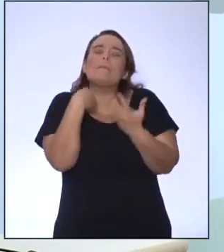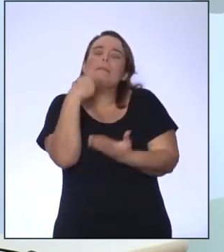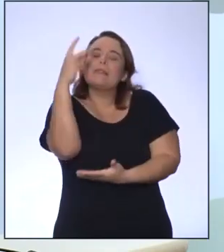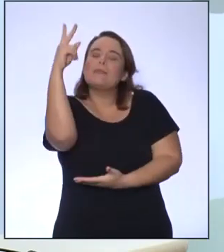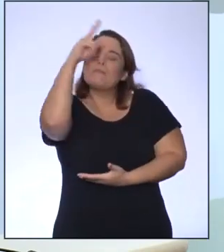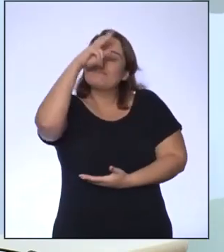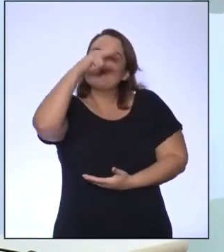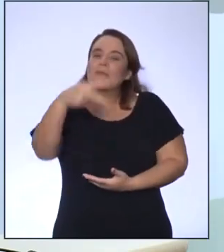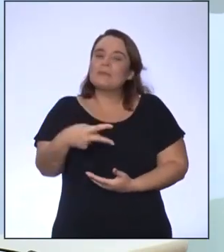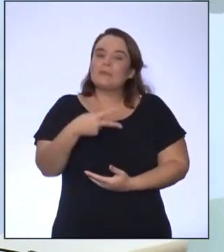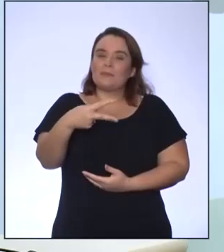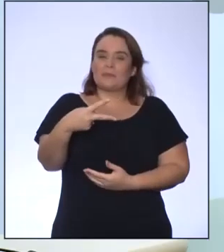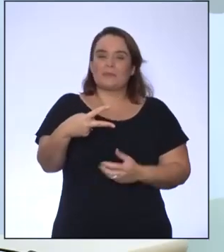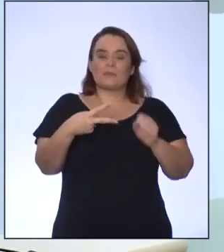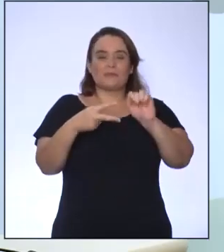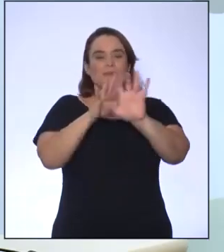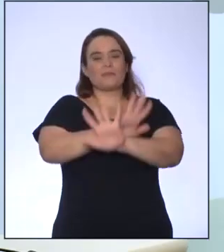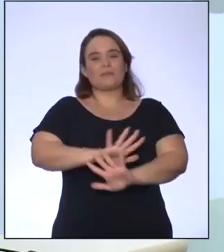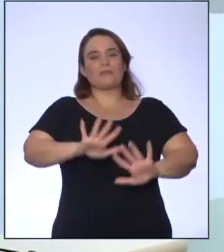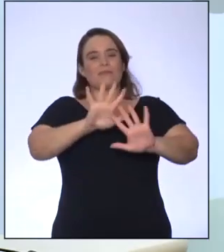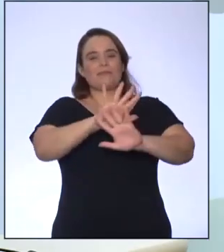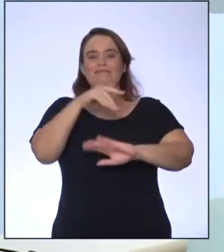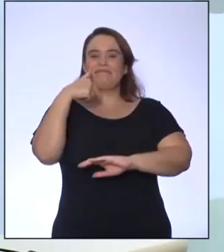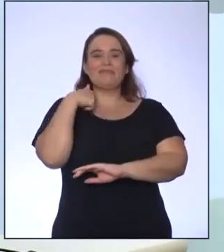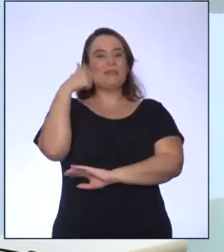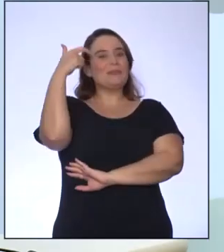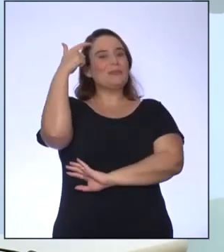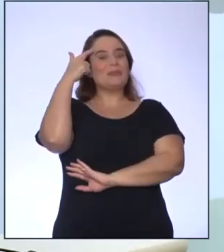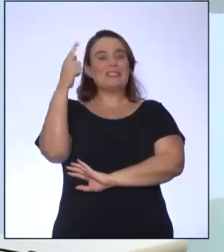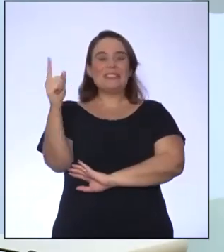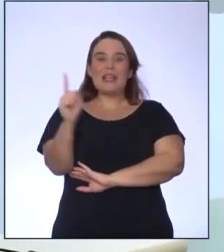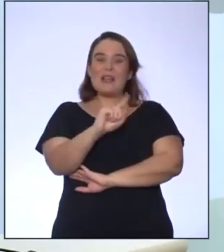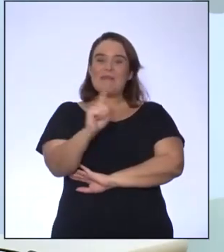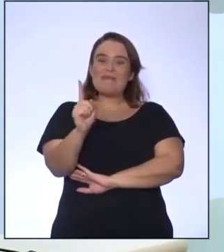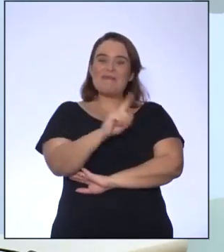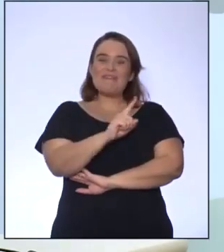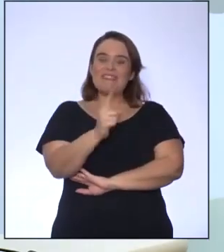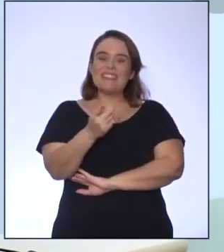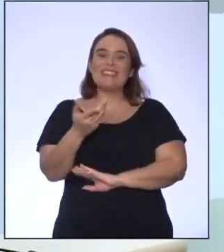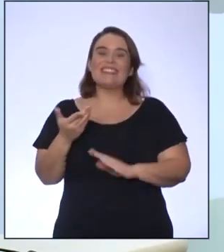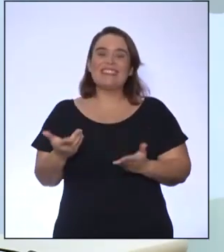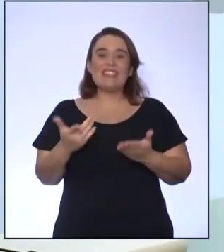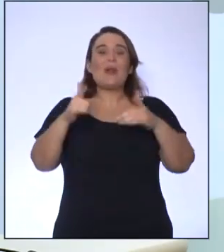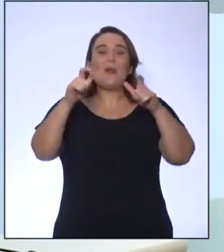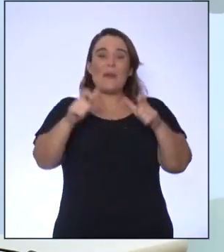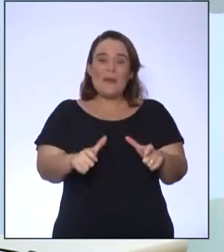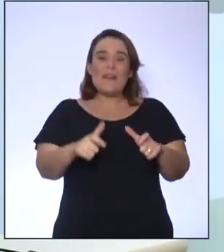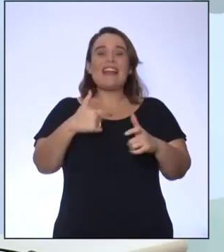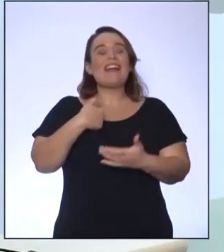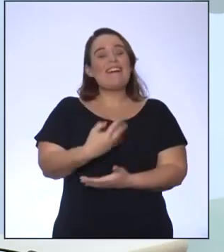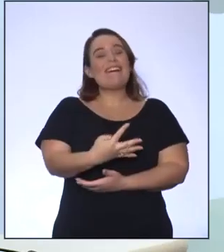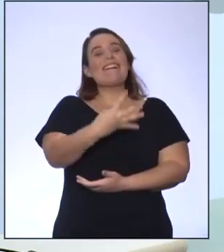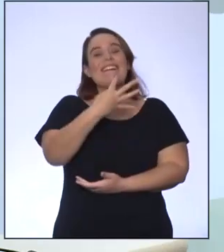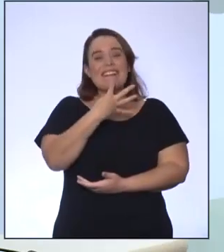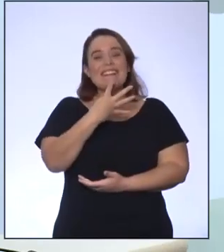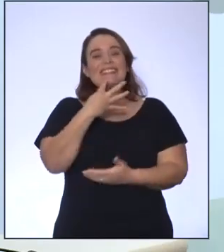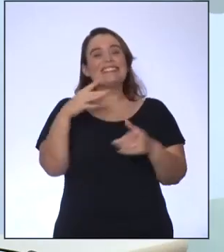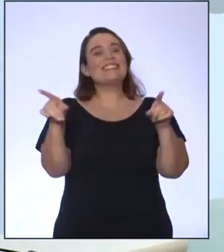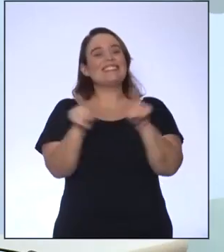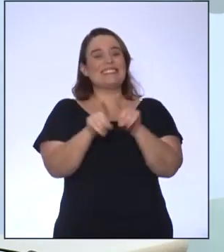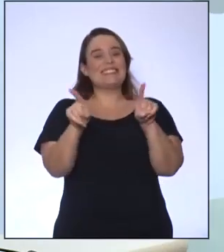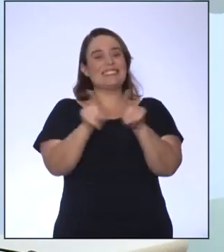de paisagem, eu não imaginei que ela fosse citar um lugar que eu também conheço, né,